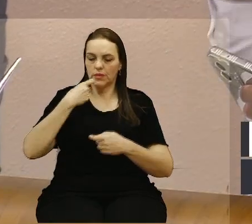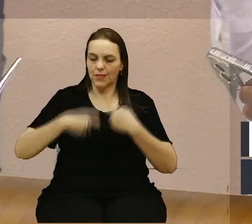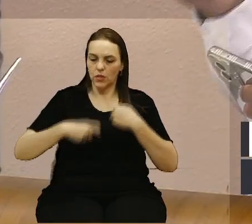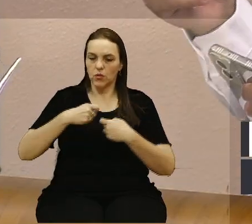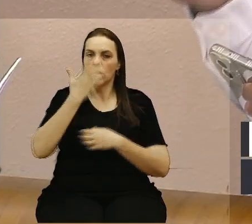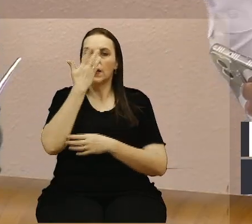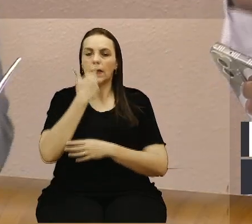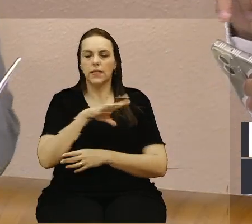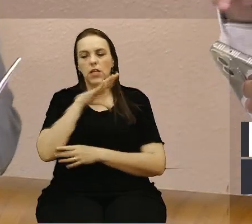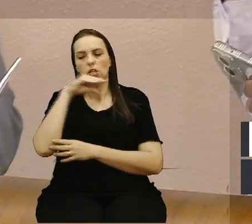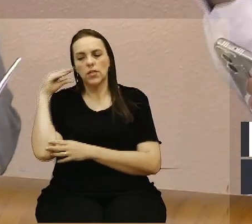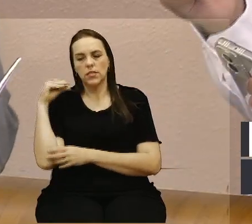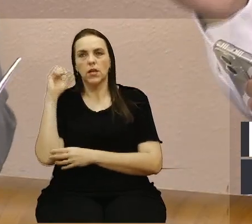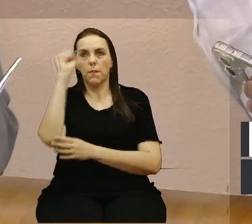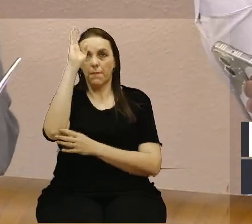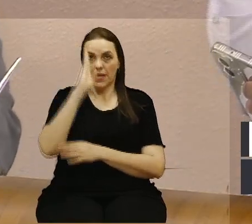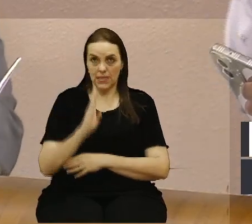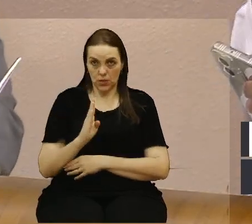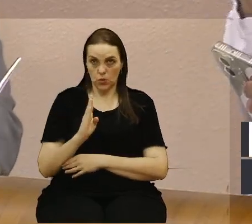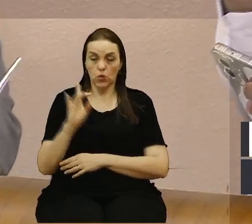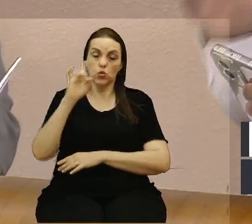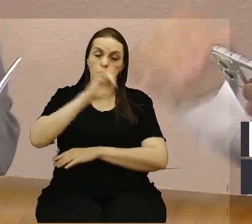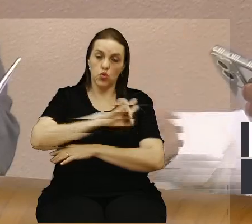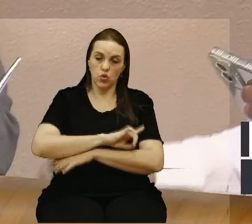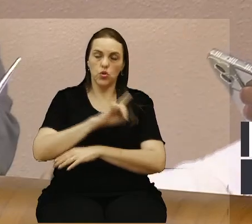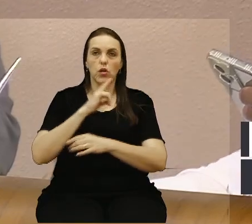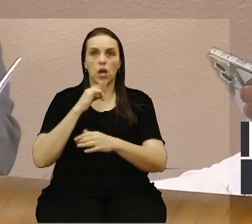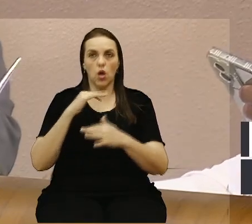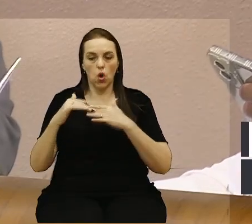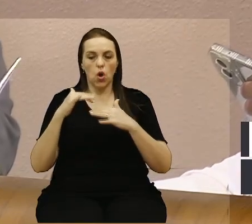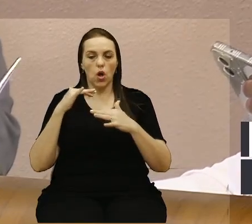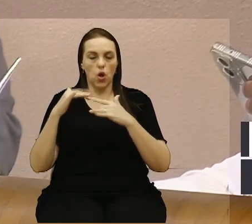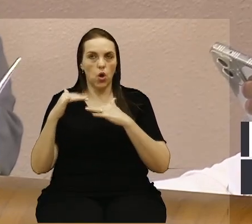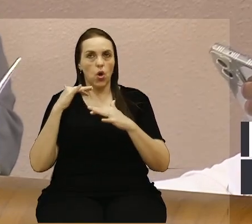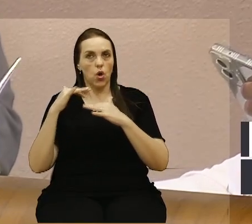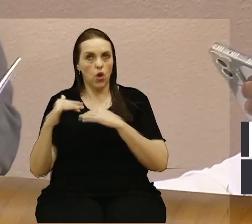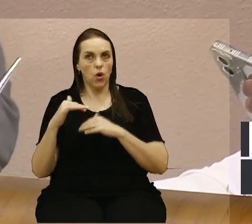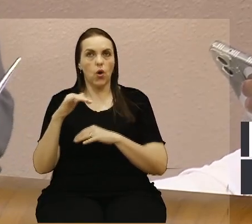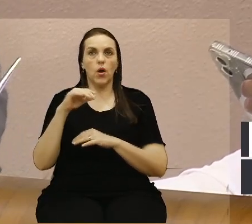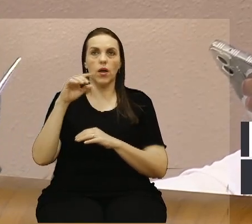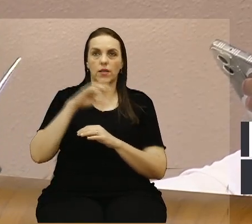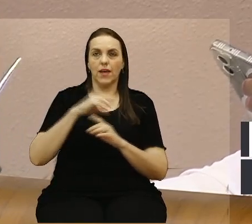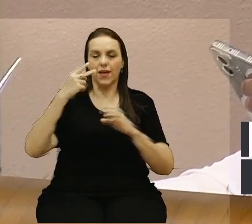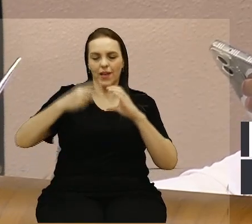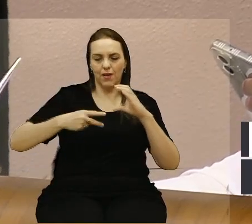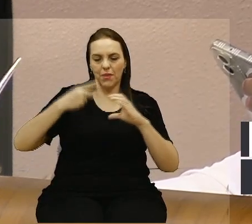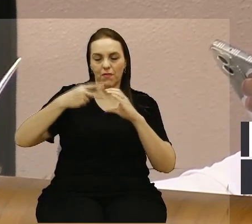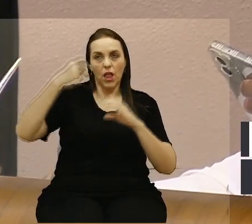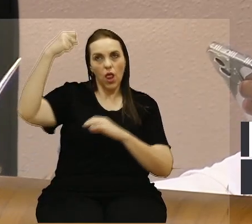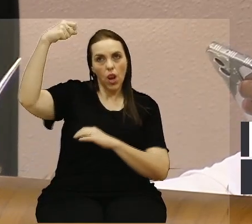Então, nós estamos alternando os dias entre as cores que a Câmara está sendo iluminada,